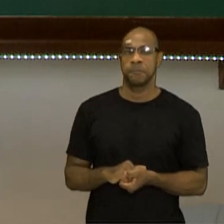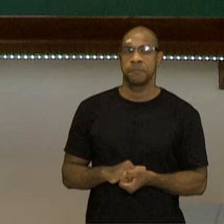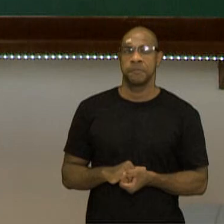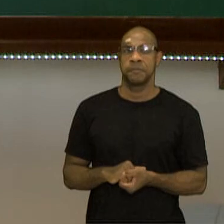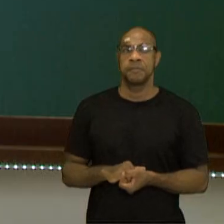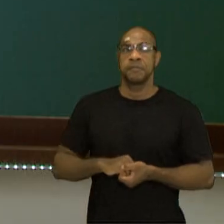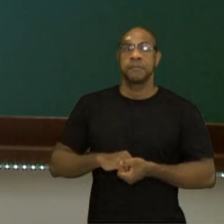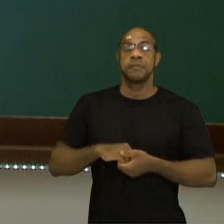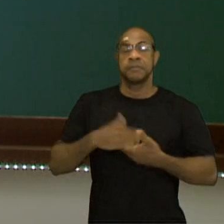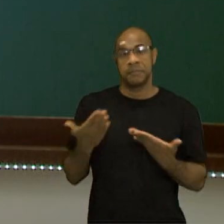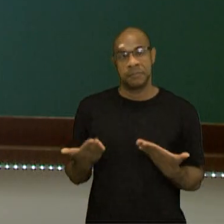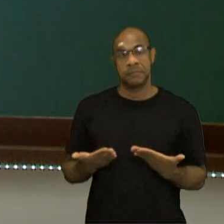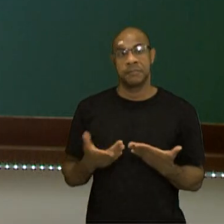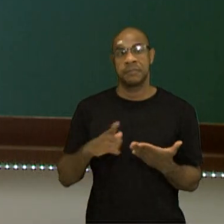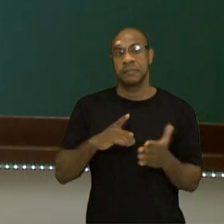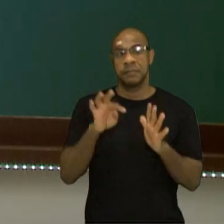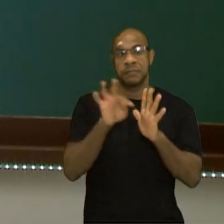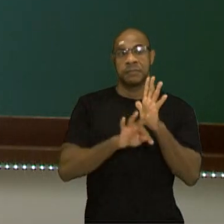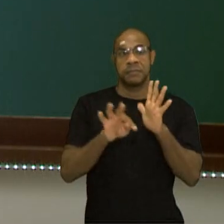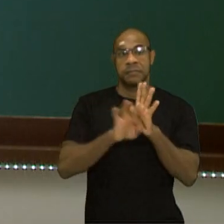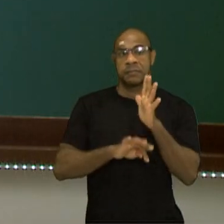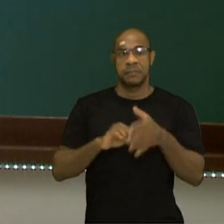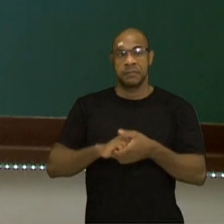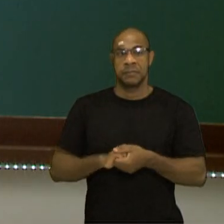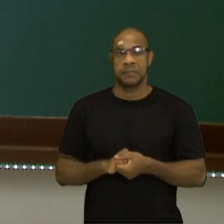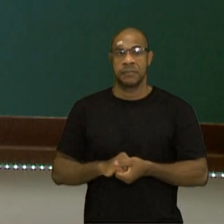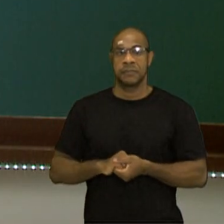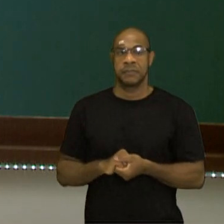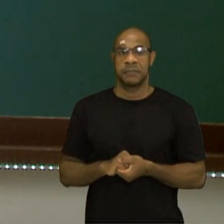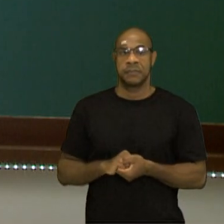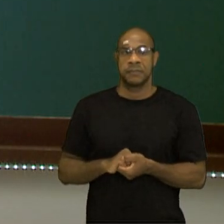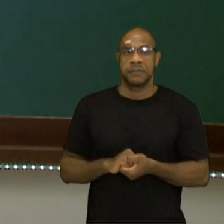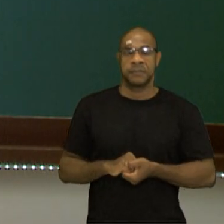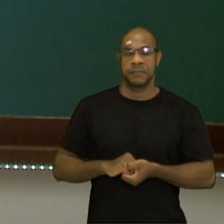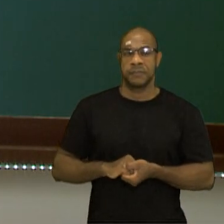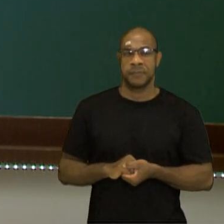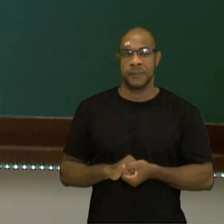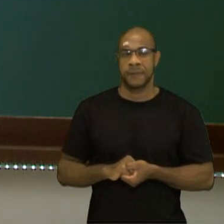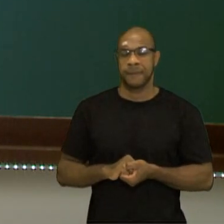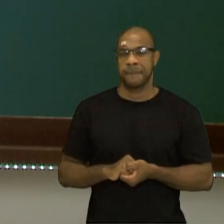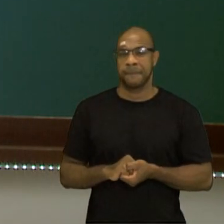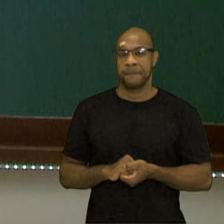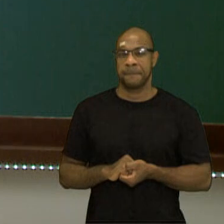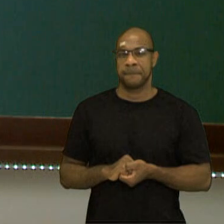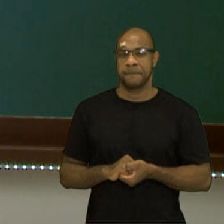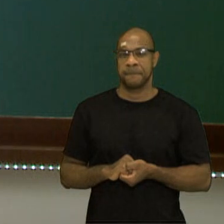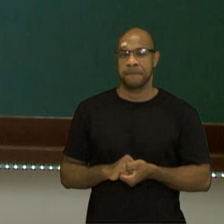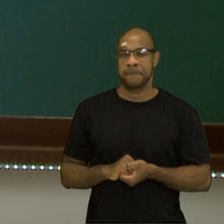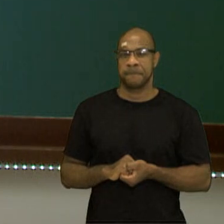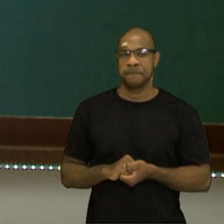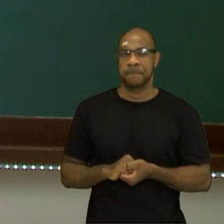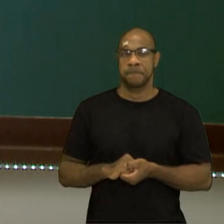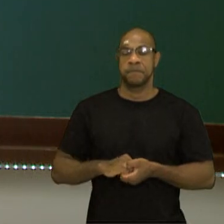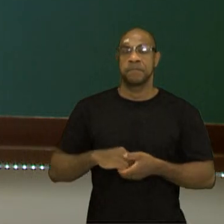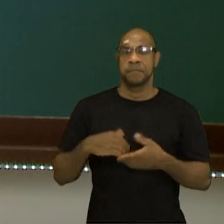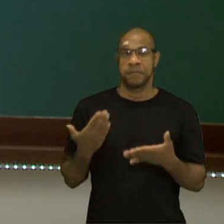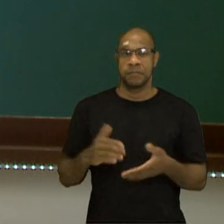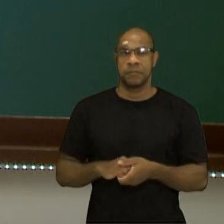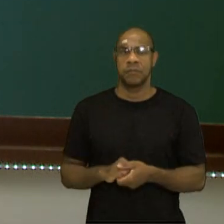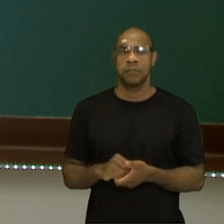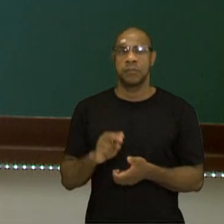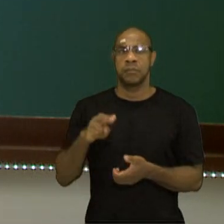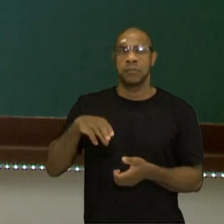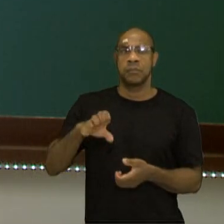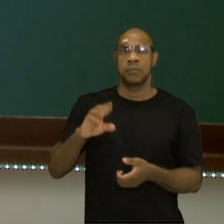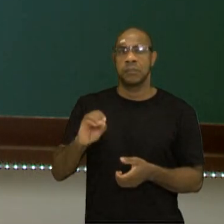Bom, nós temos um texto aqui. What does UNESCO say about freedom of expression in Brazil? O que a